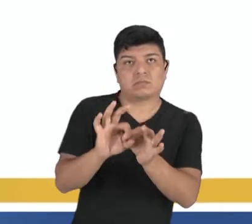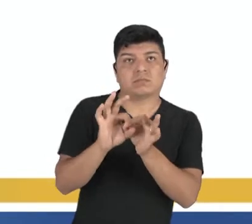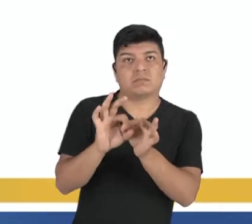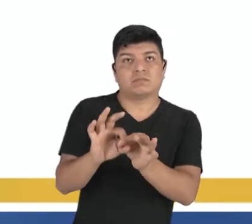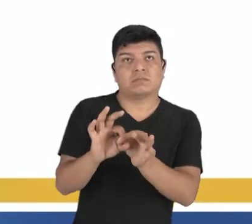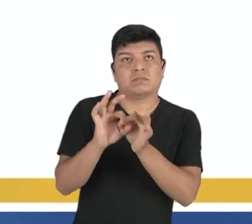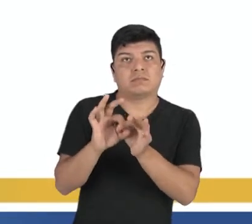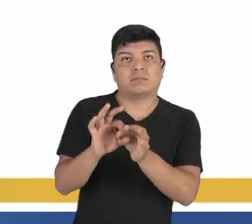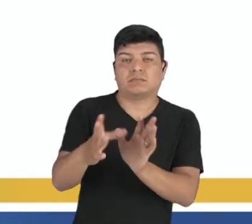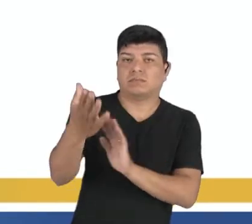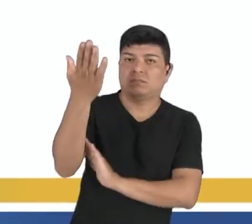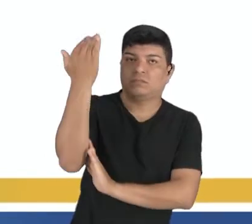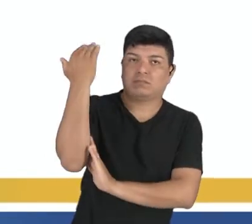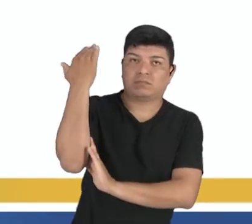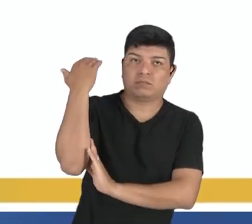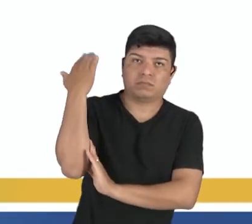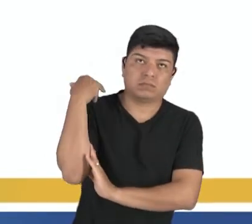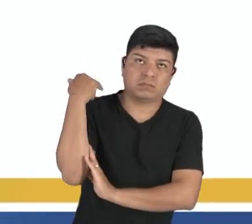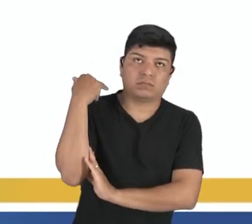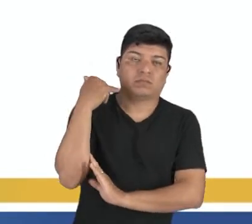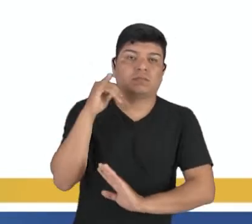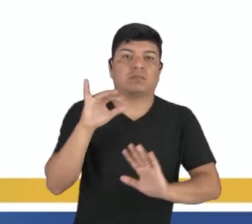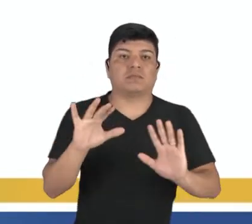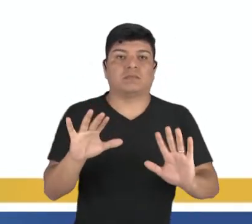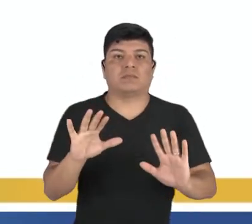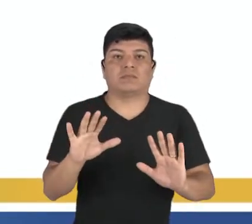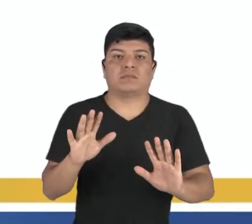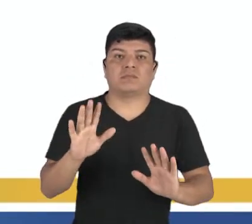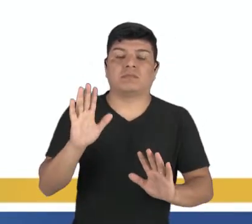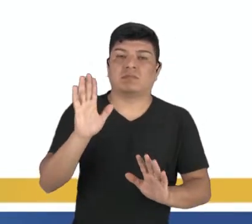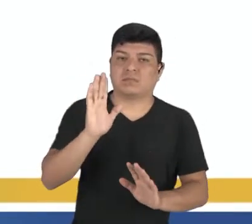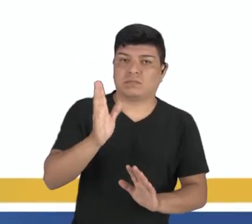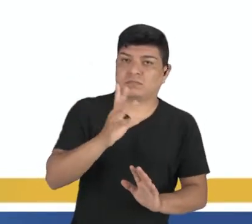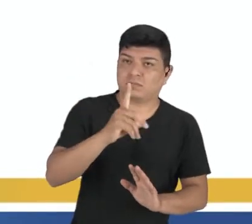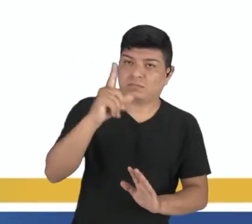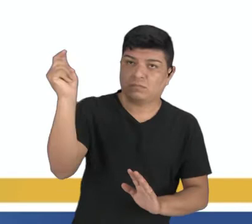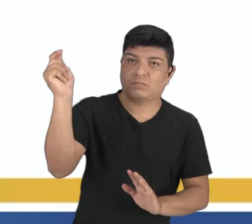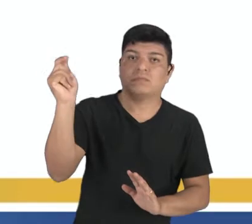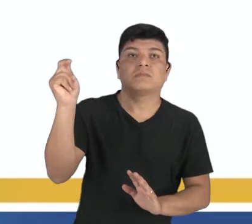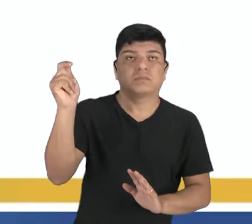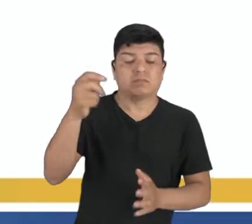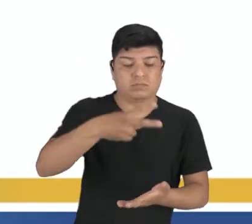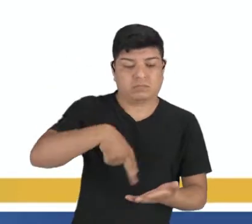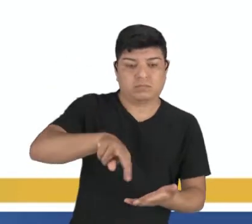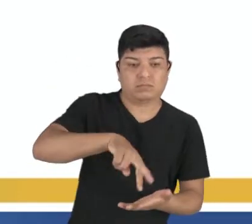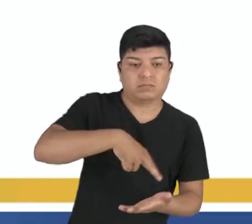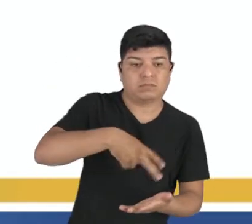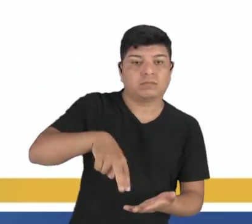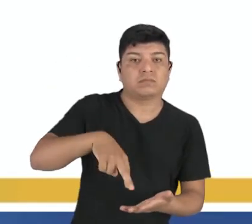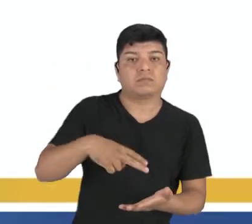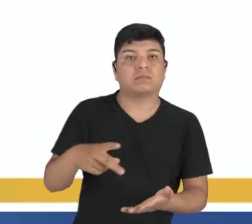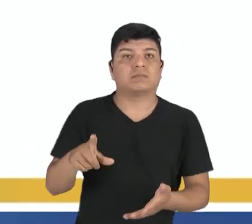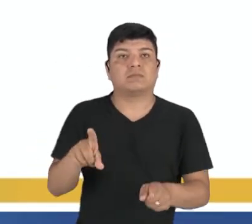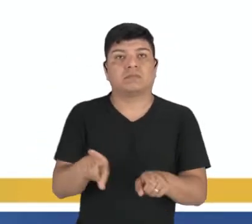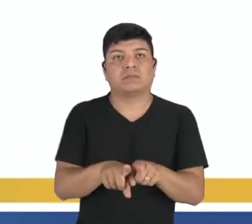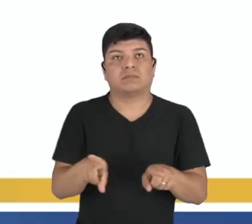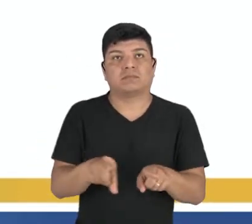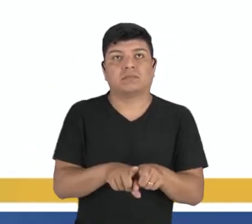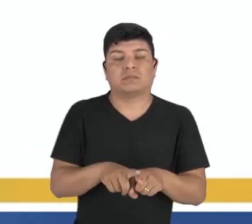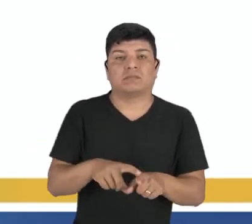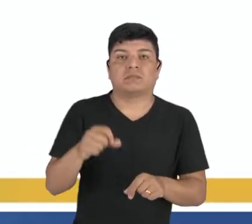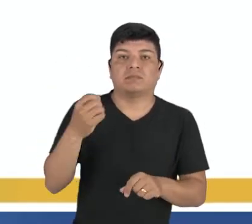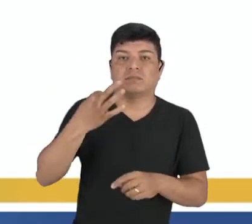seus antepassados, ou seja, aqueles que já partiram, E a dança também carrega uma poderosa